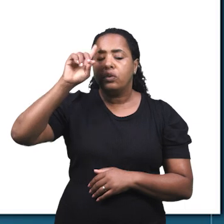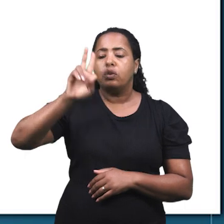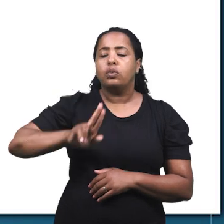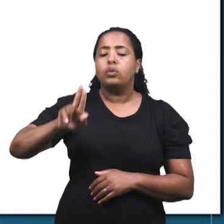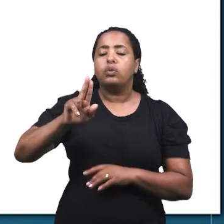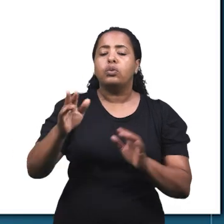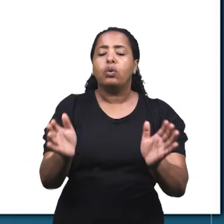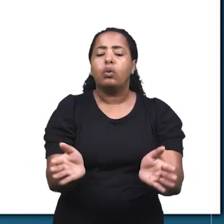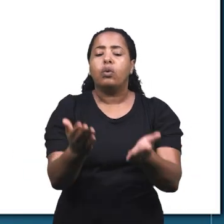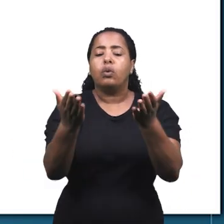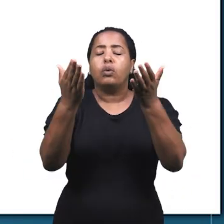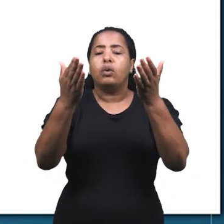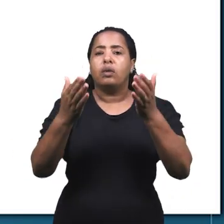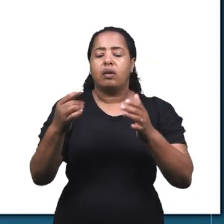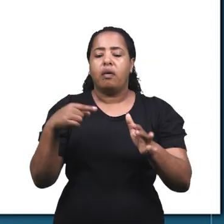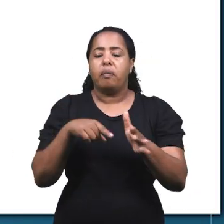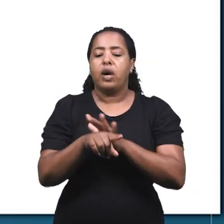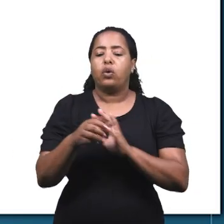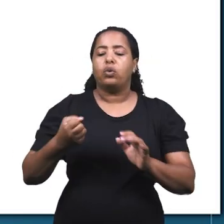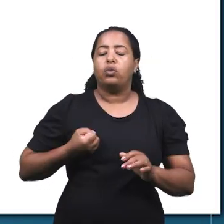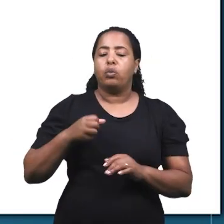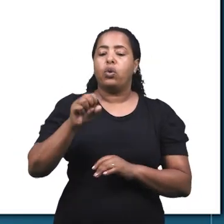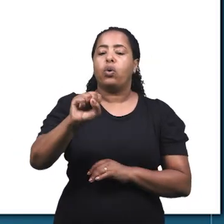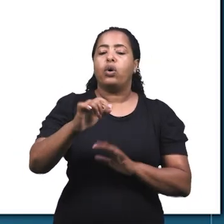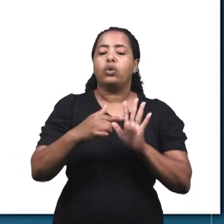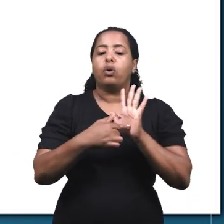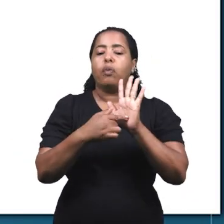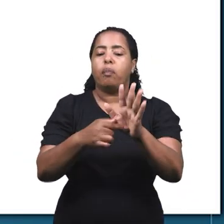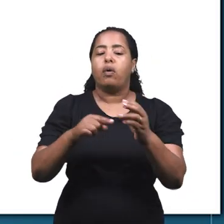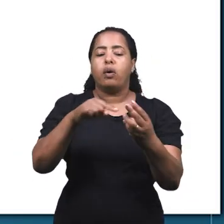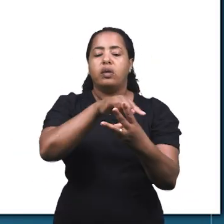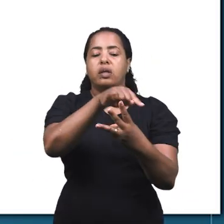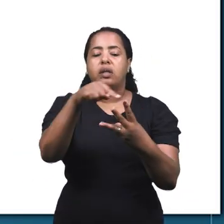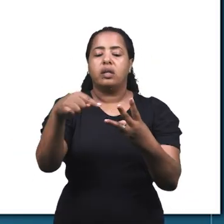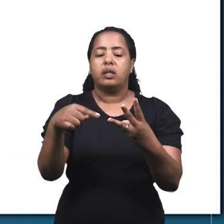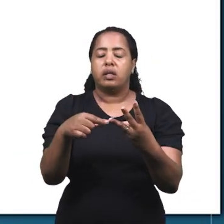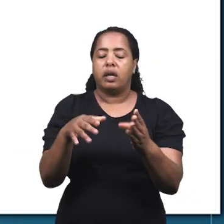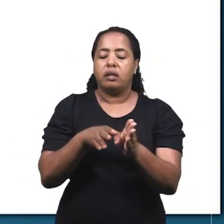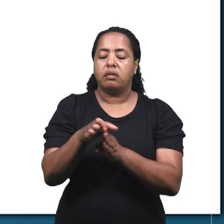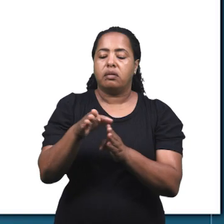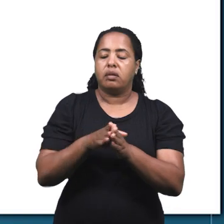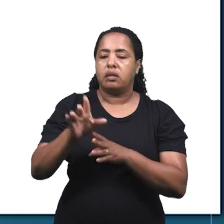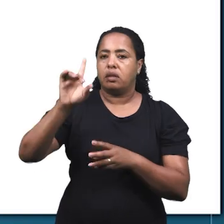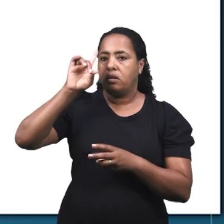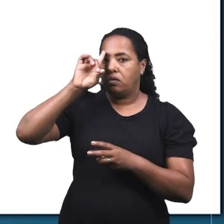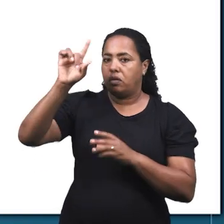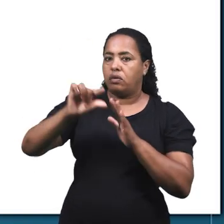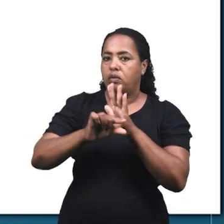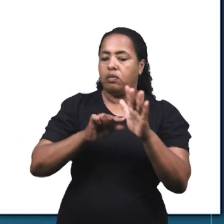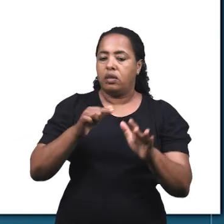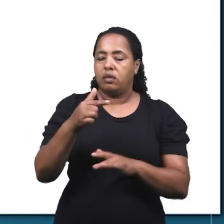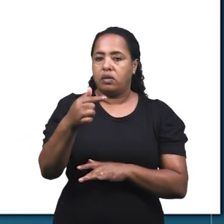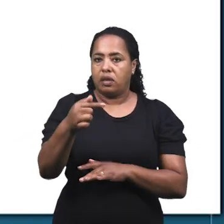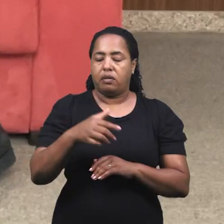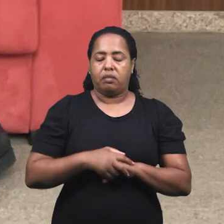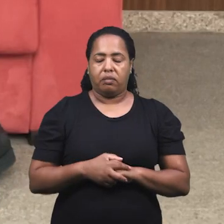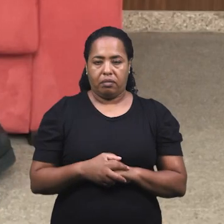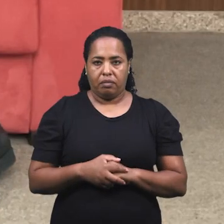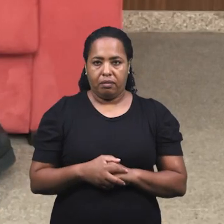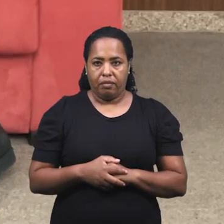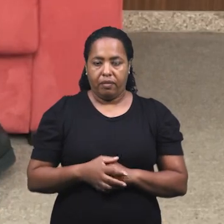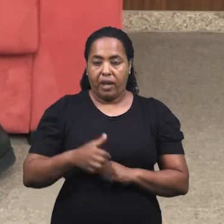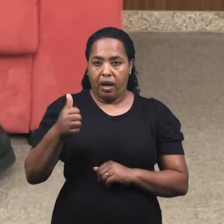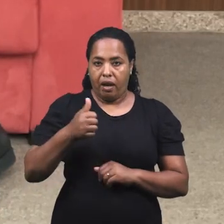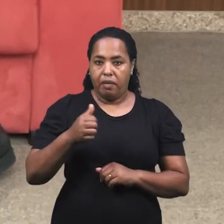bom ânimo? A pergunta de número 8. Cite 3 recomendações dadas por Deus no verso 7. A